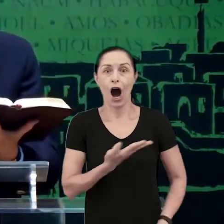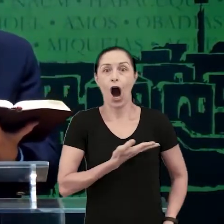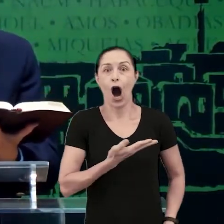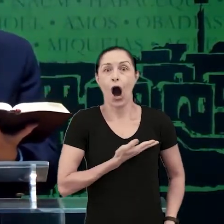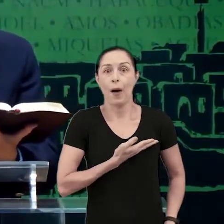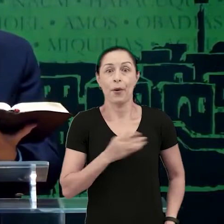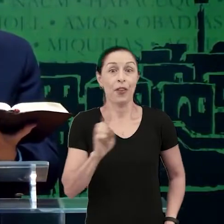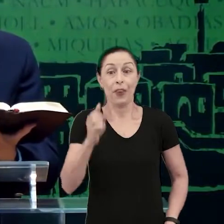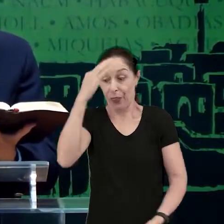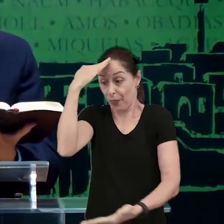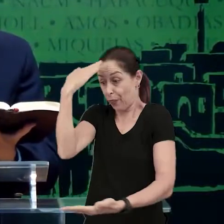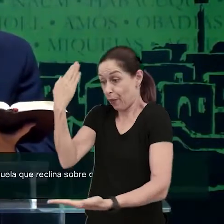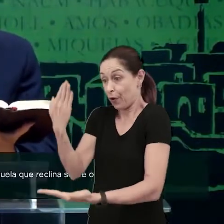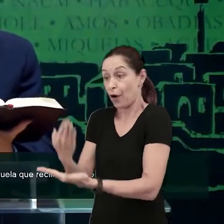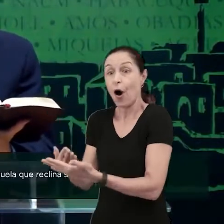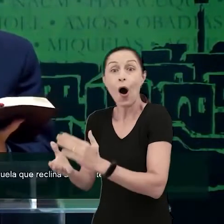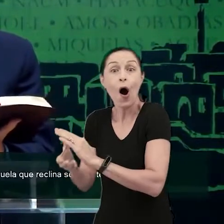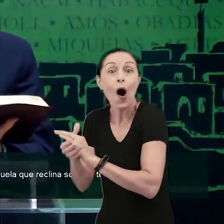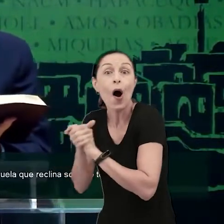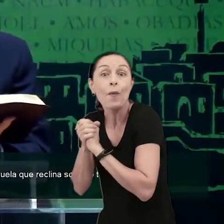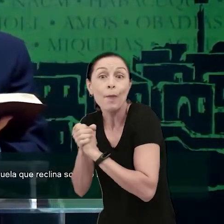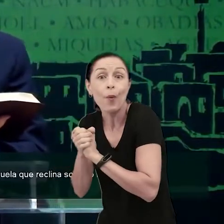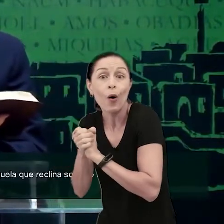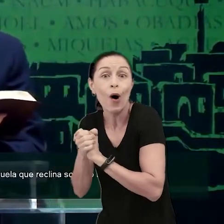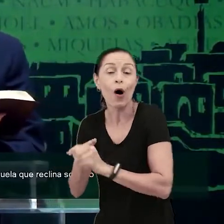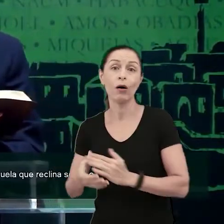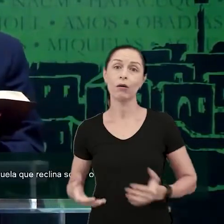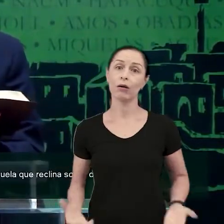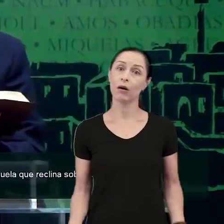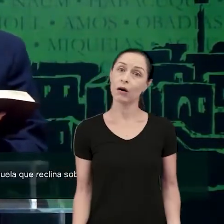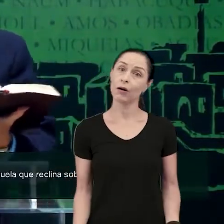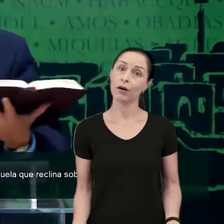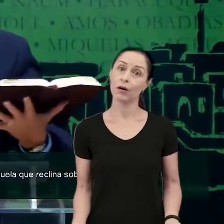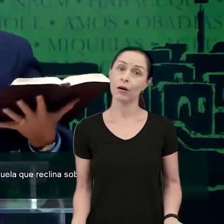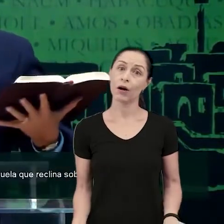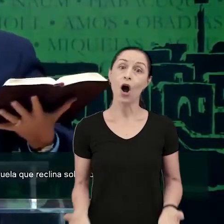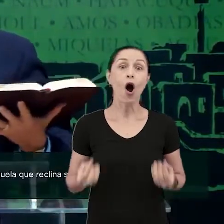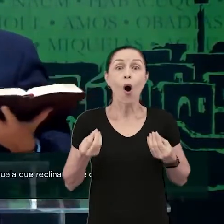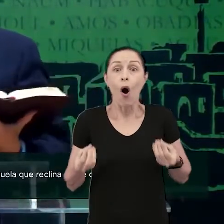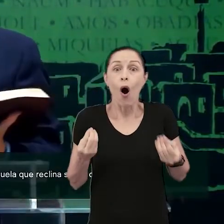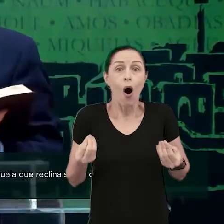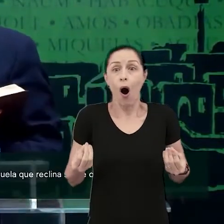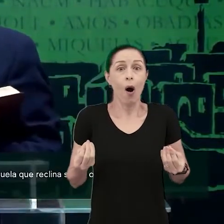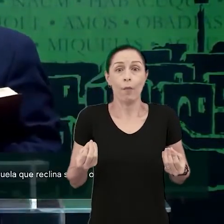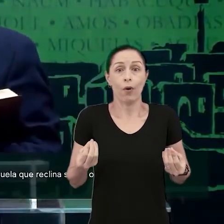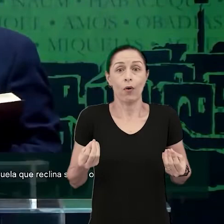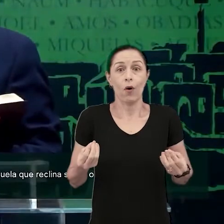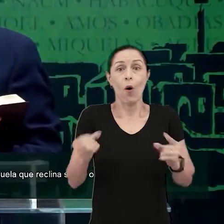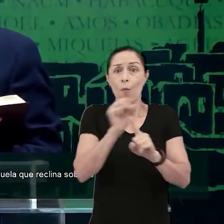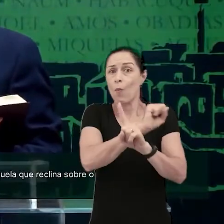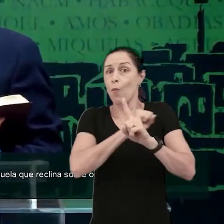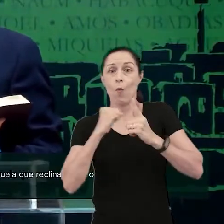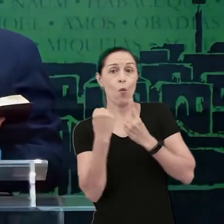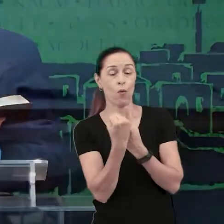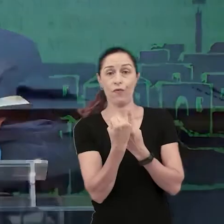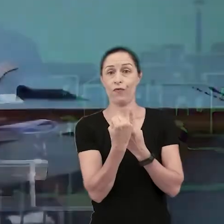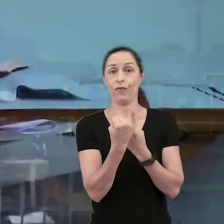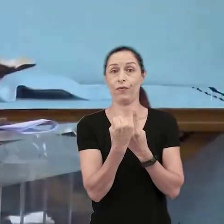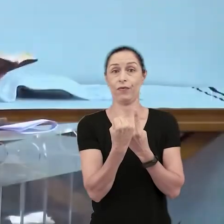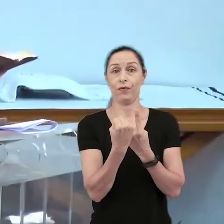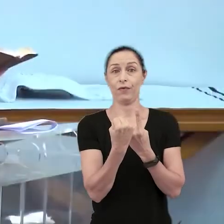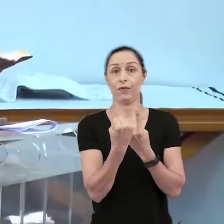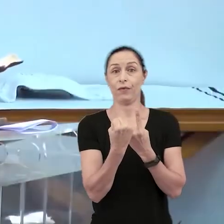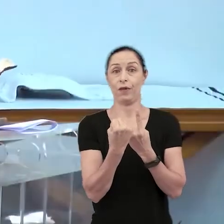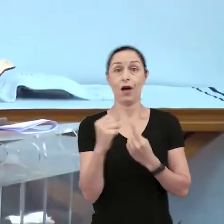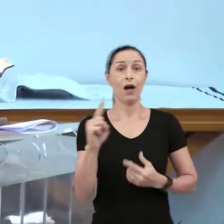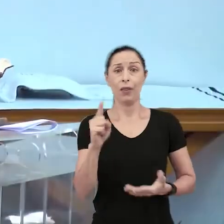no companheiro. Meus irmãos, como é que pode viver numa sociedade dessa?